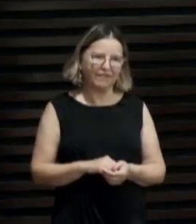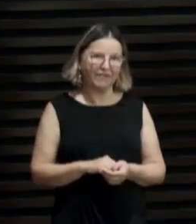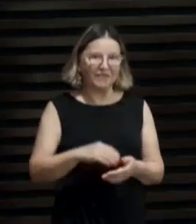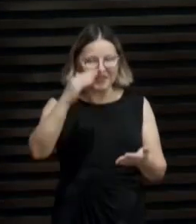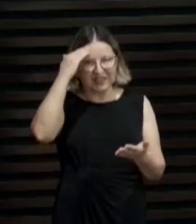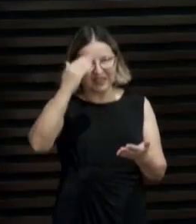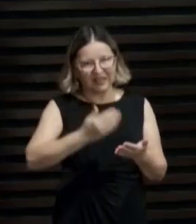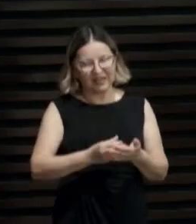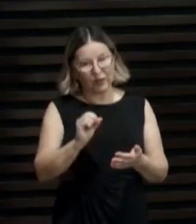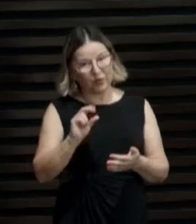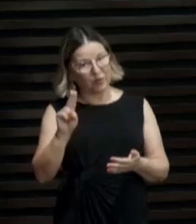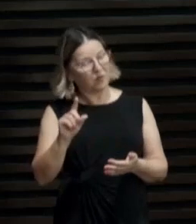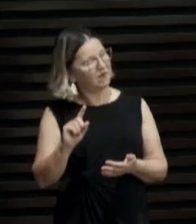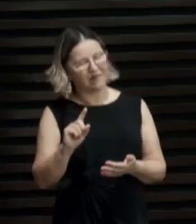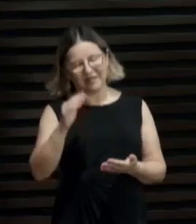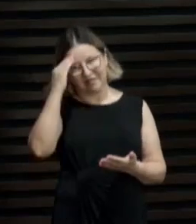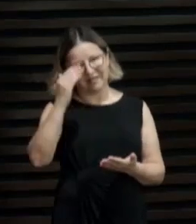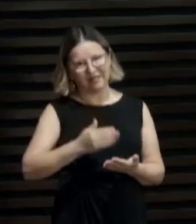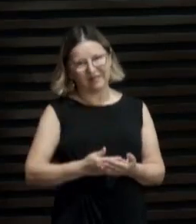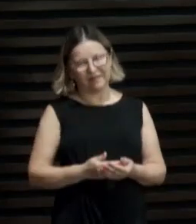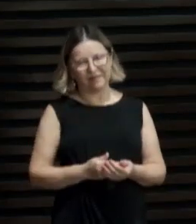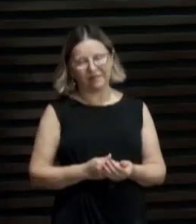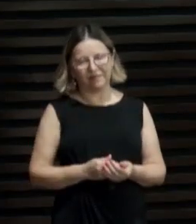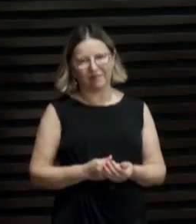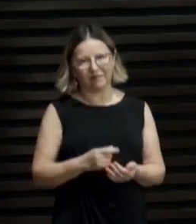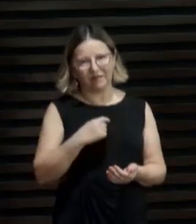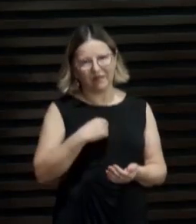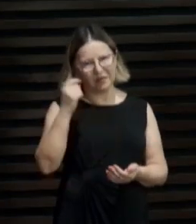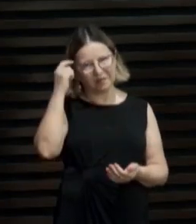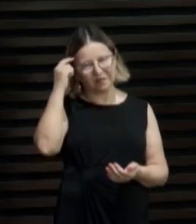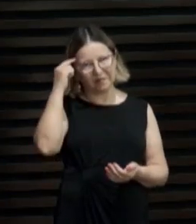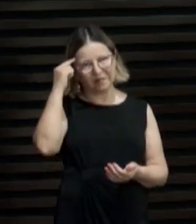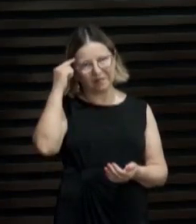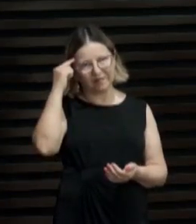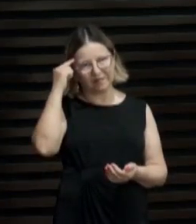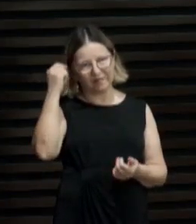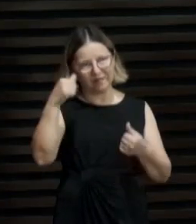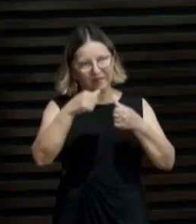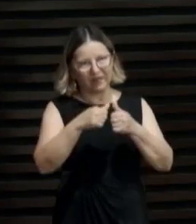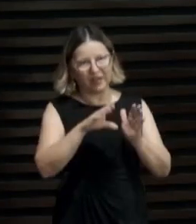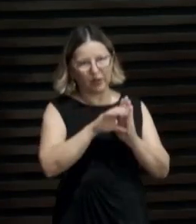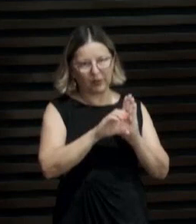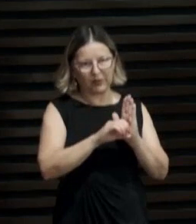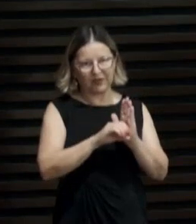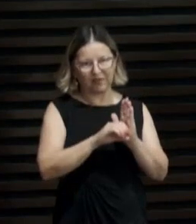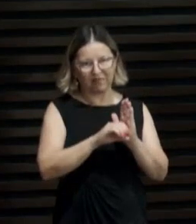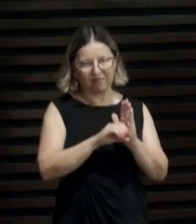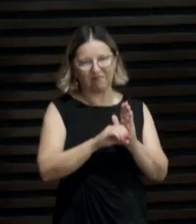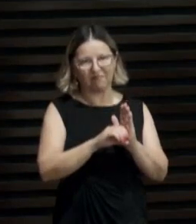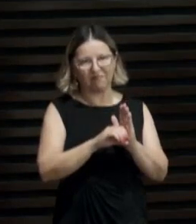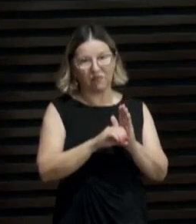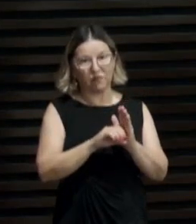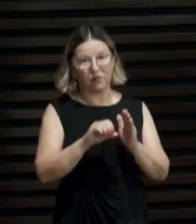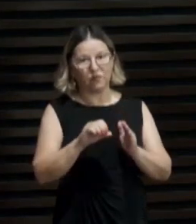Crer ou não crer? Eu penso que este conceito de crer e acreditar